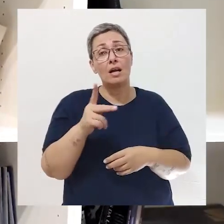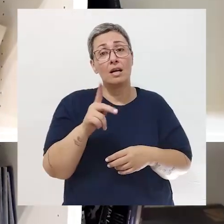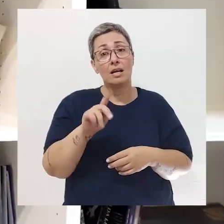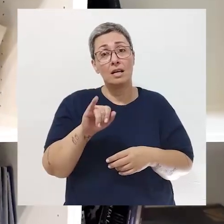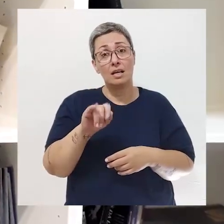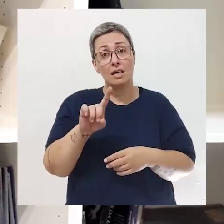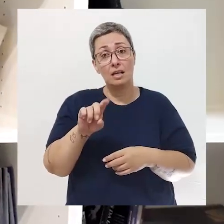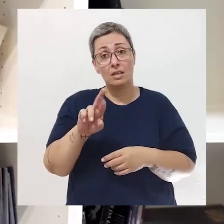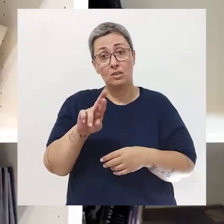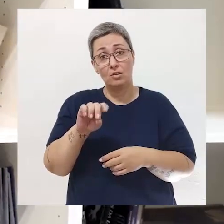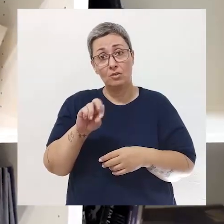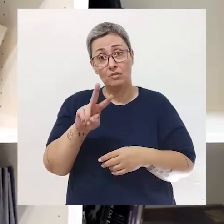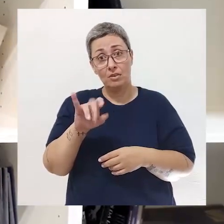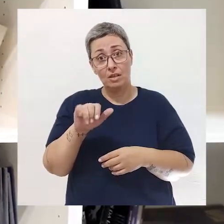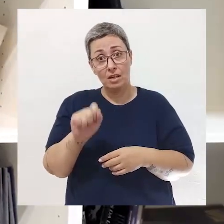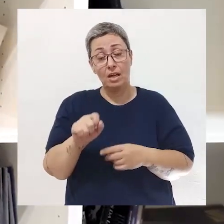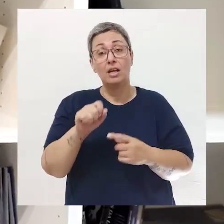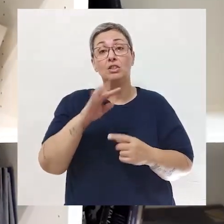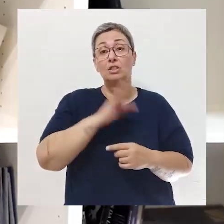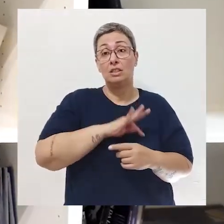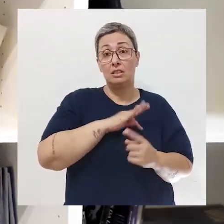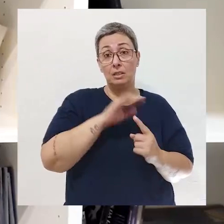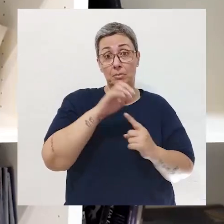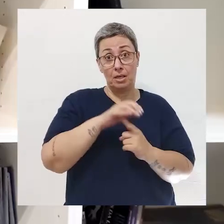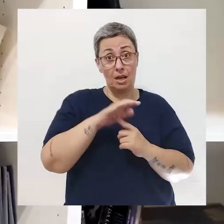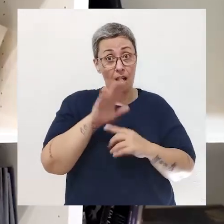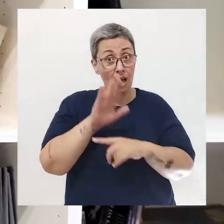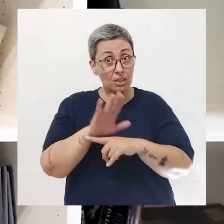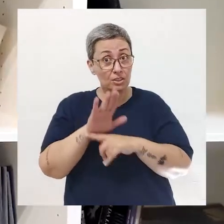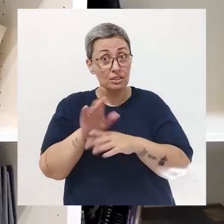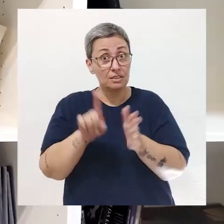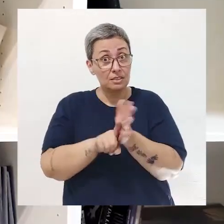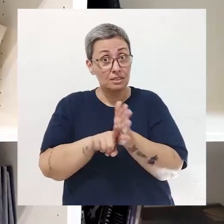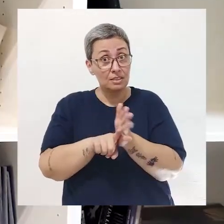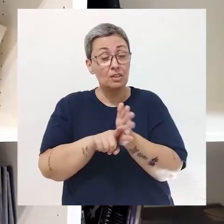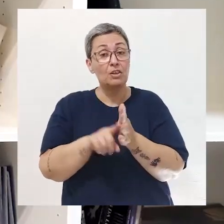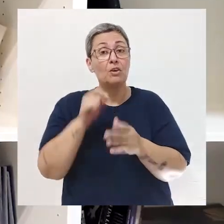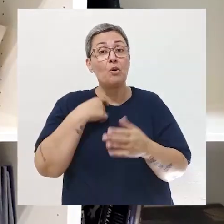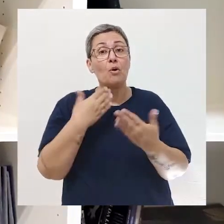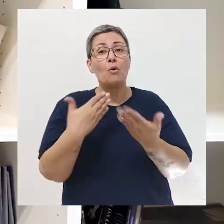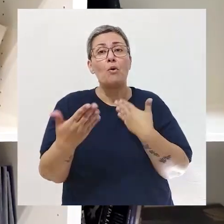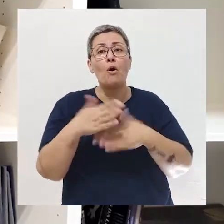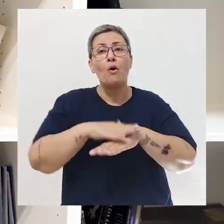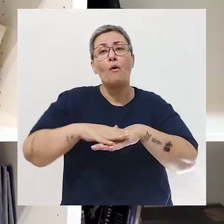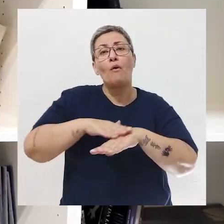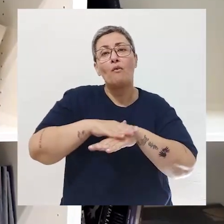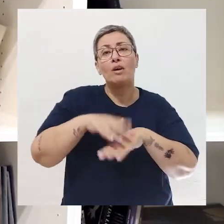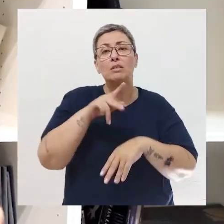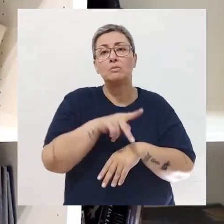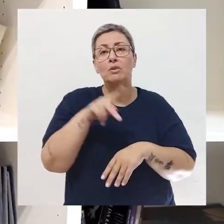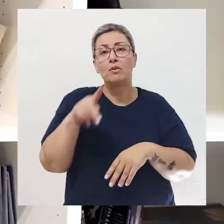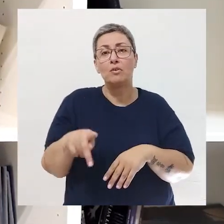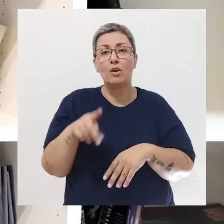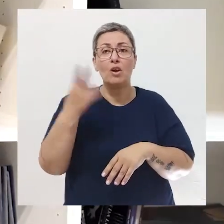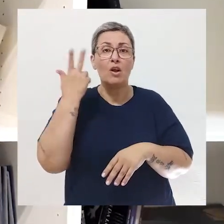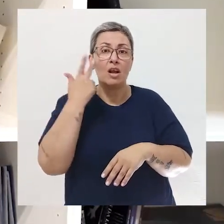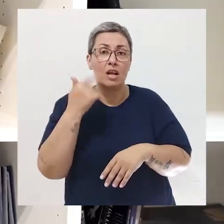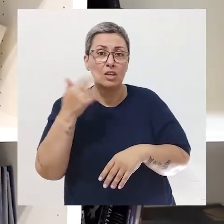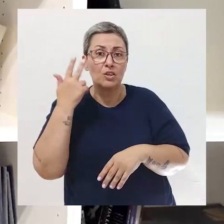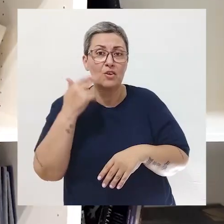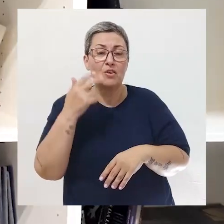esta hidrovia Tietê-Paraná. E para te auxiliar nessa pesquisa, converse com o seu professor de